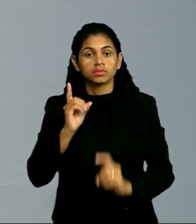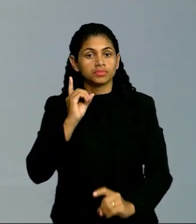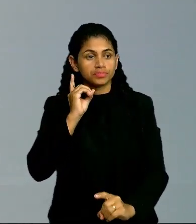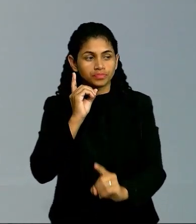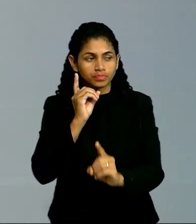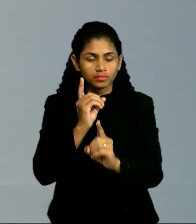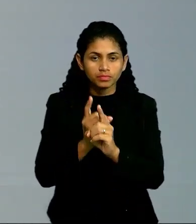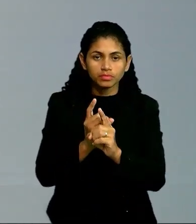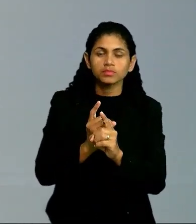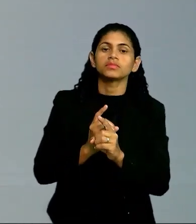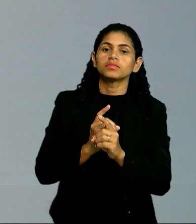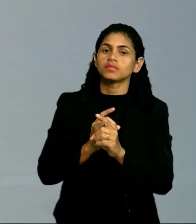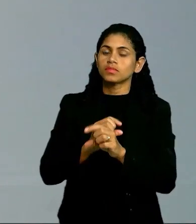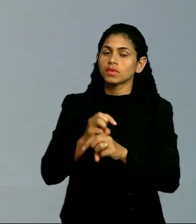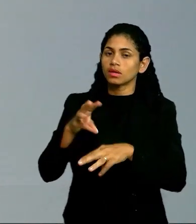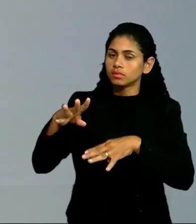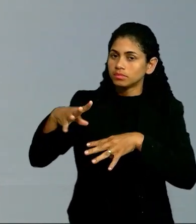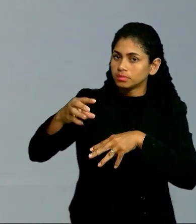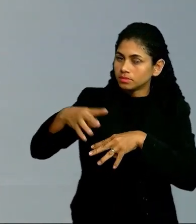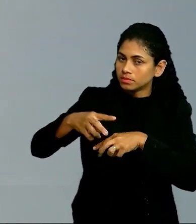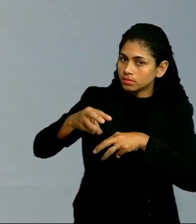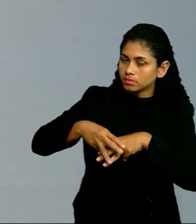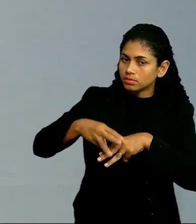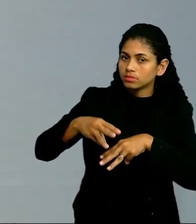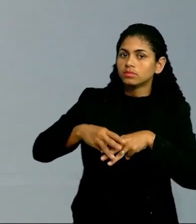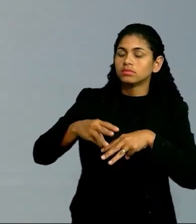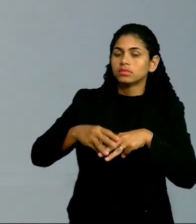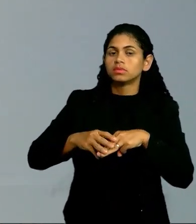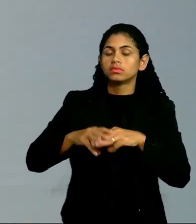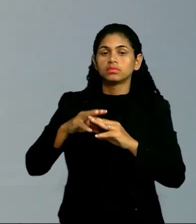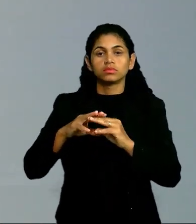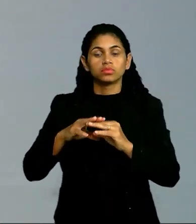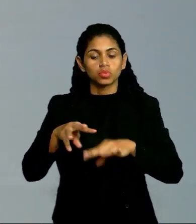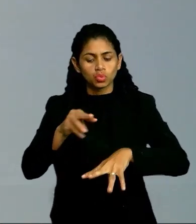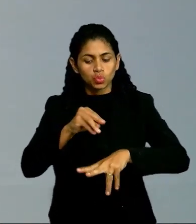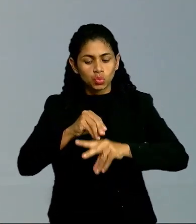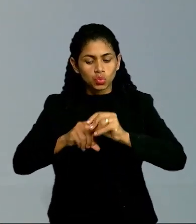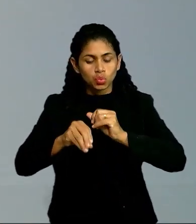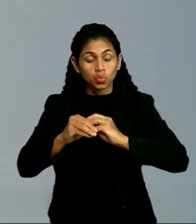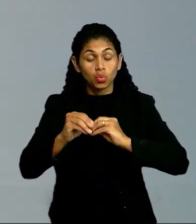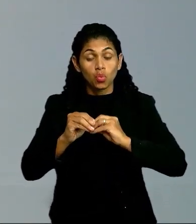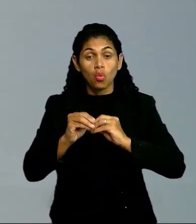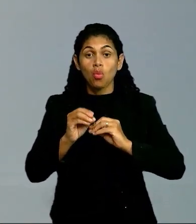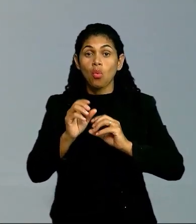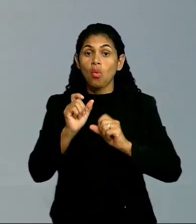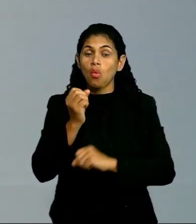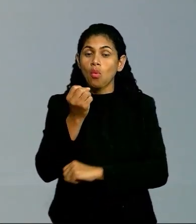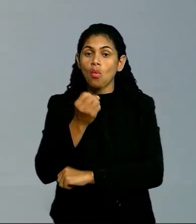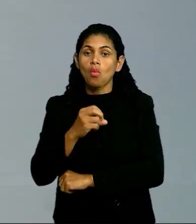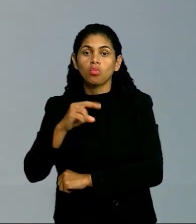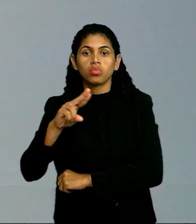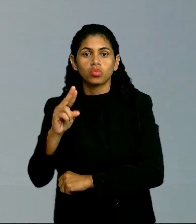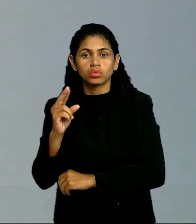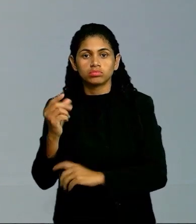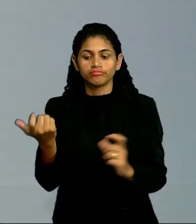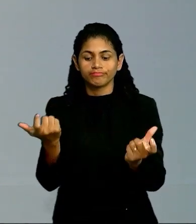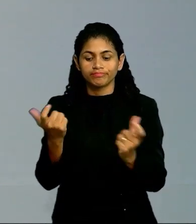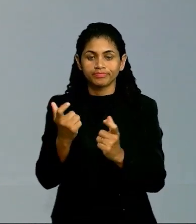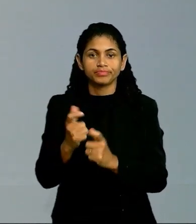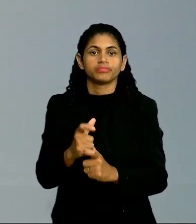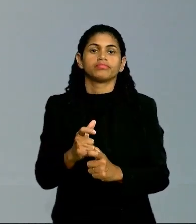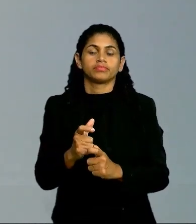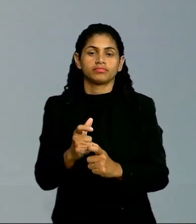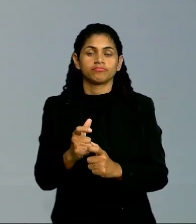evidenciamos matematicamente quando a substância está oxidando ou quando a substância está reduzindo. No dia a dia, essa